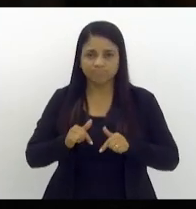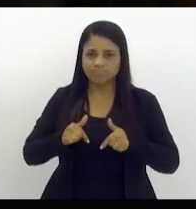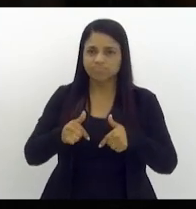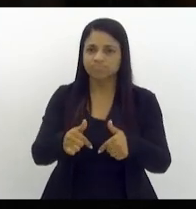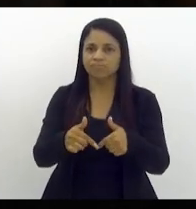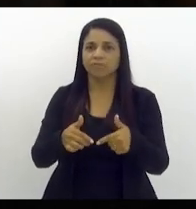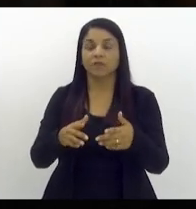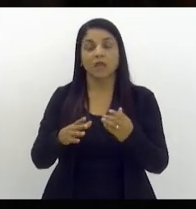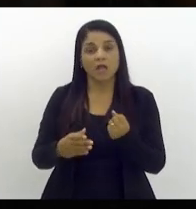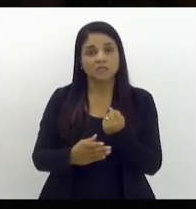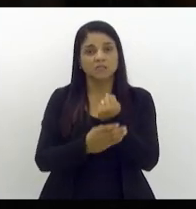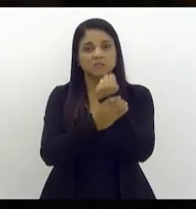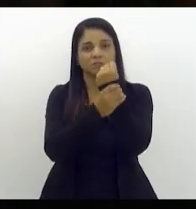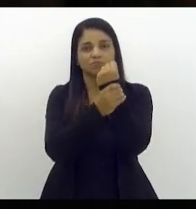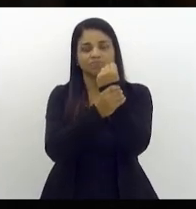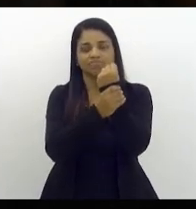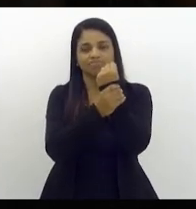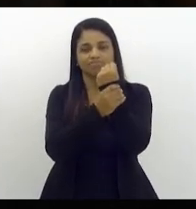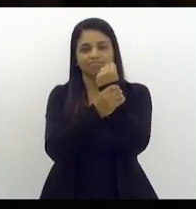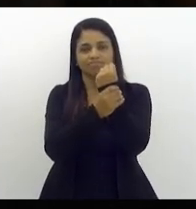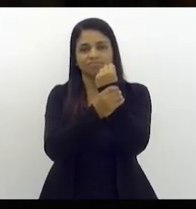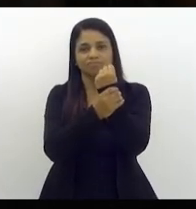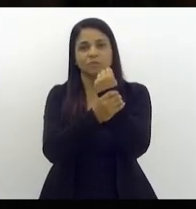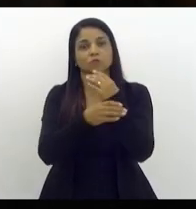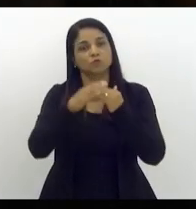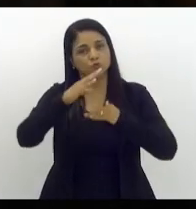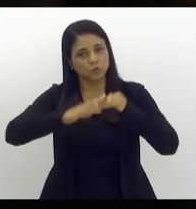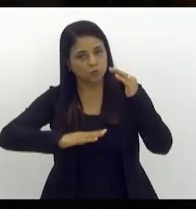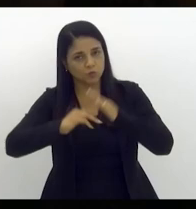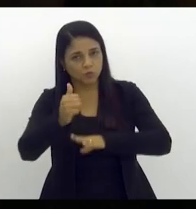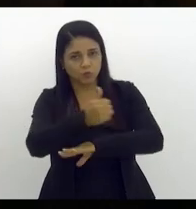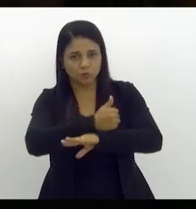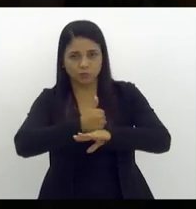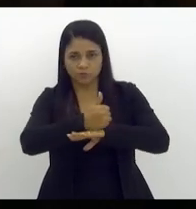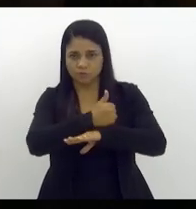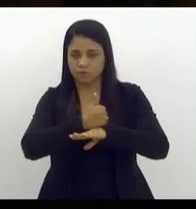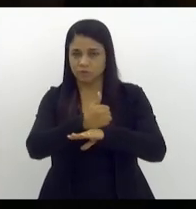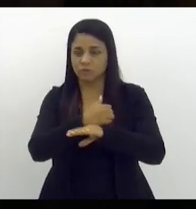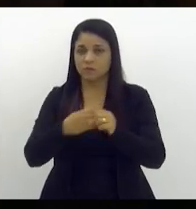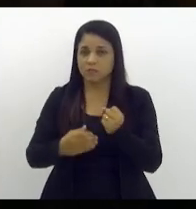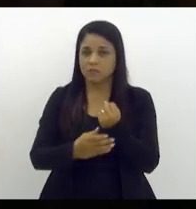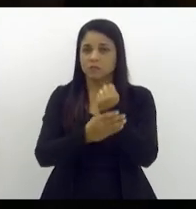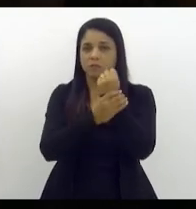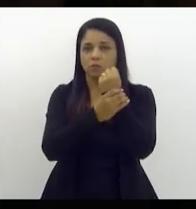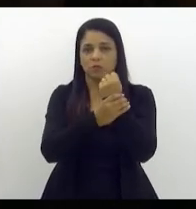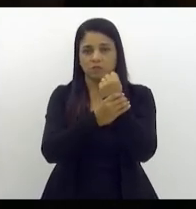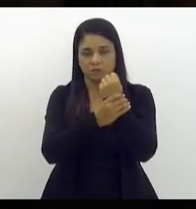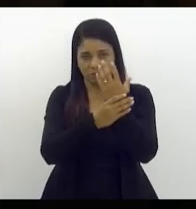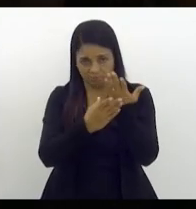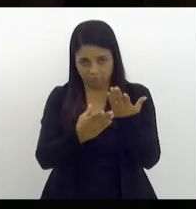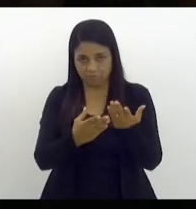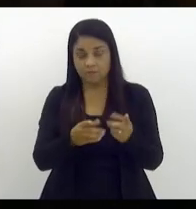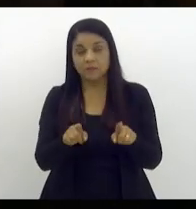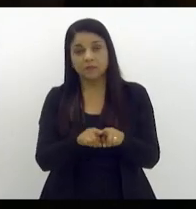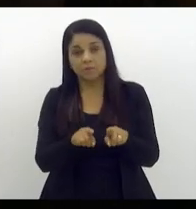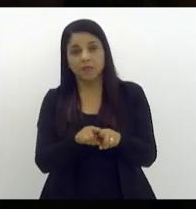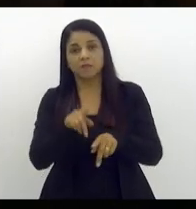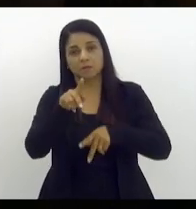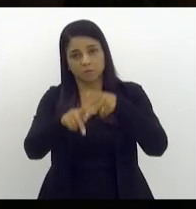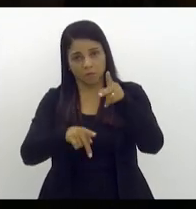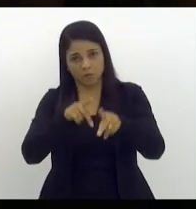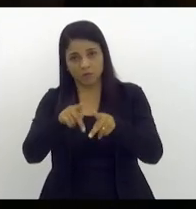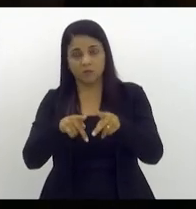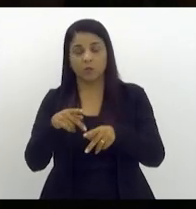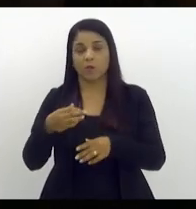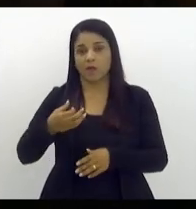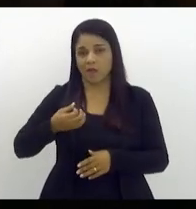que assegure a segurança dos profissionais da segurança pública quanto da população. Ou seja, as